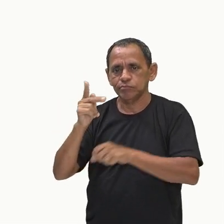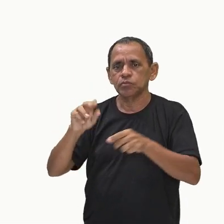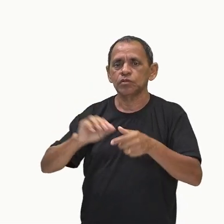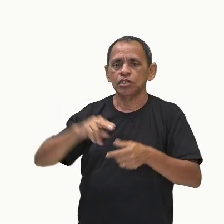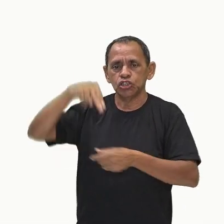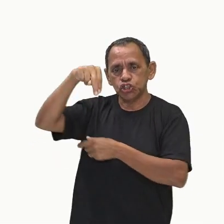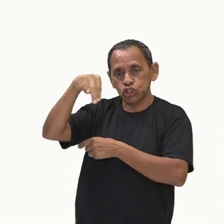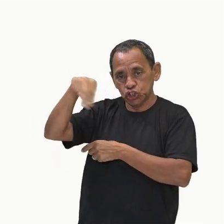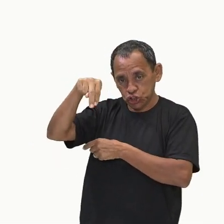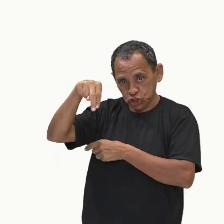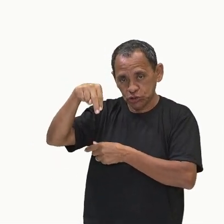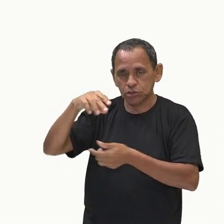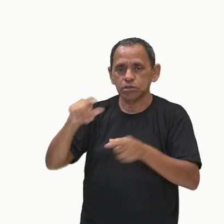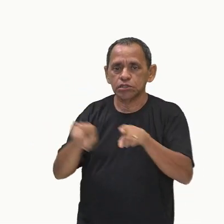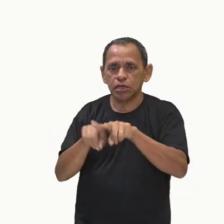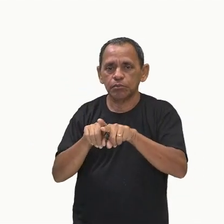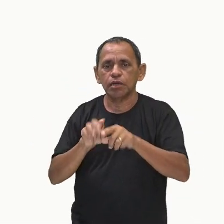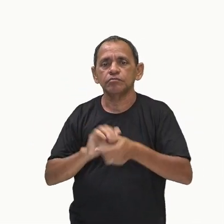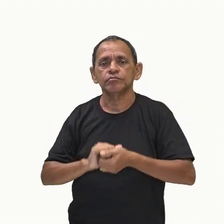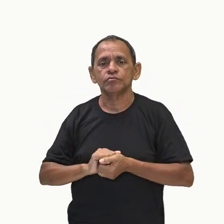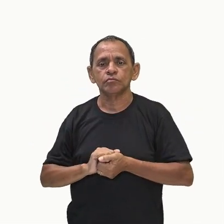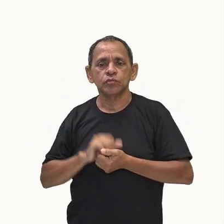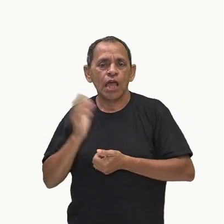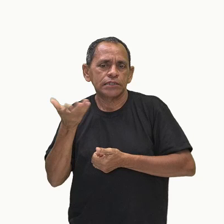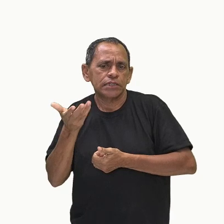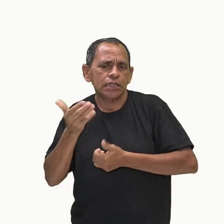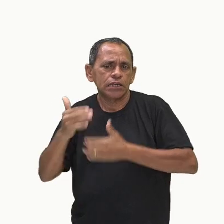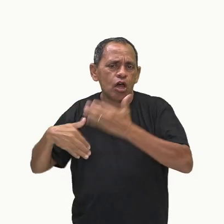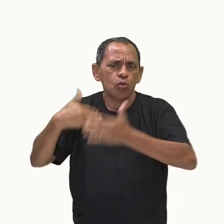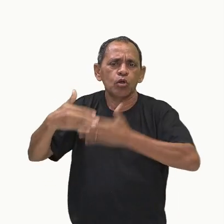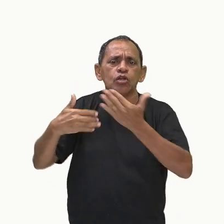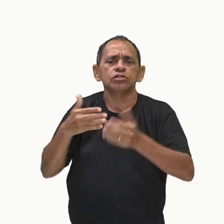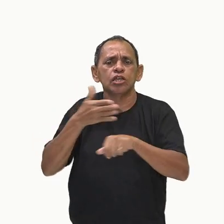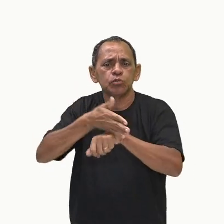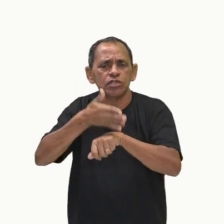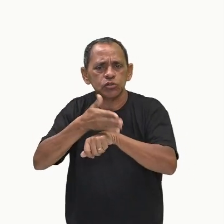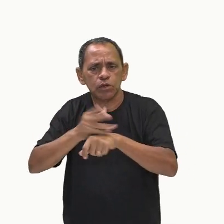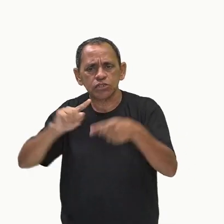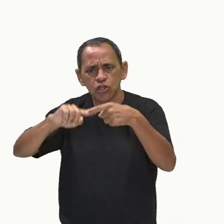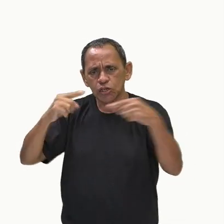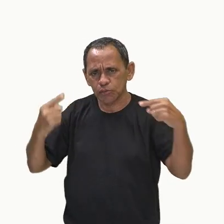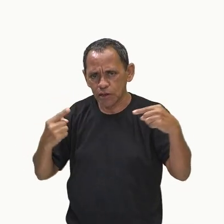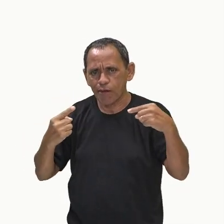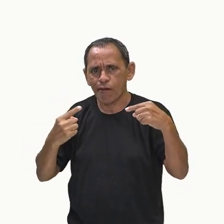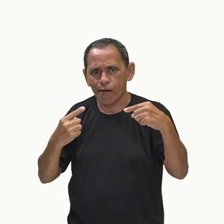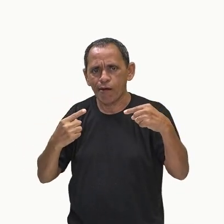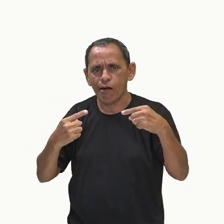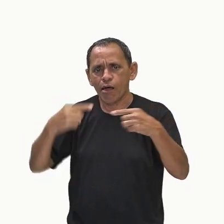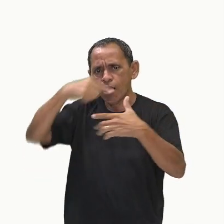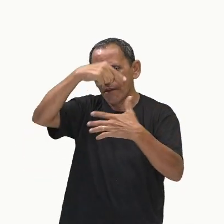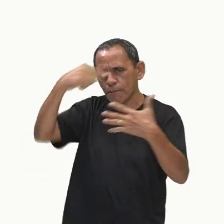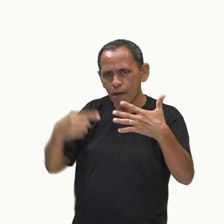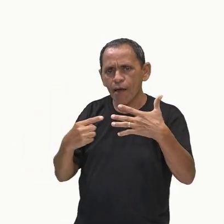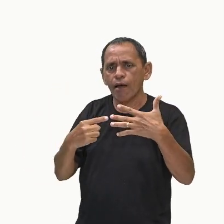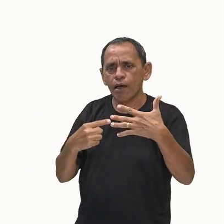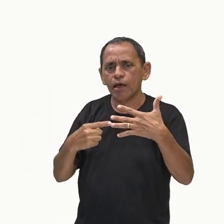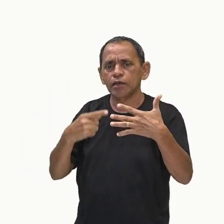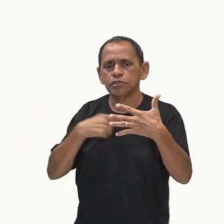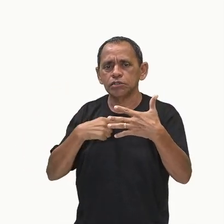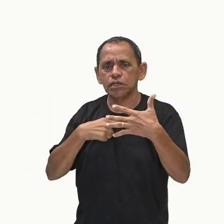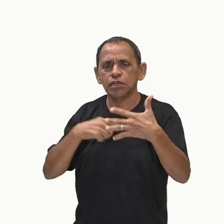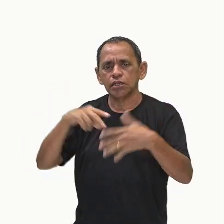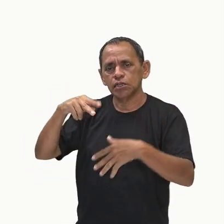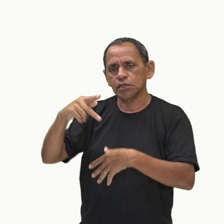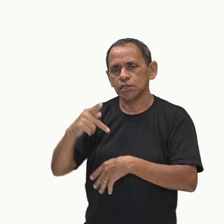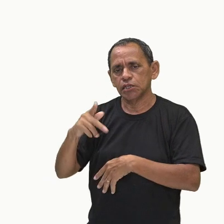esse processo, nós temos, mais uma vez, a participação da RNA polimerase, que alcança uma sequência de